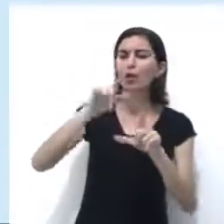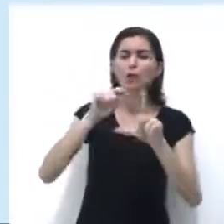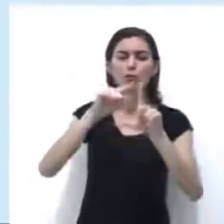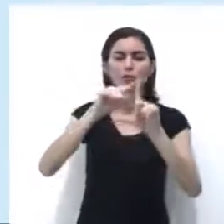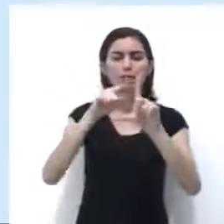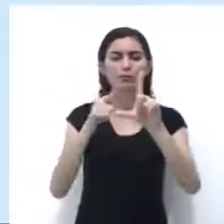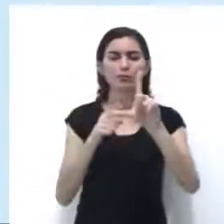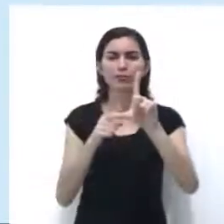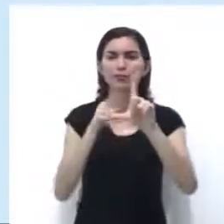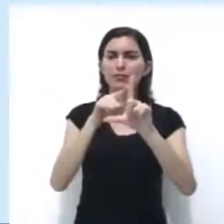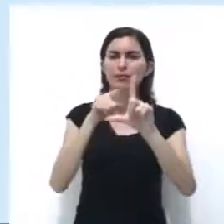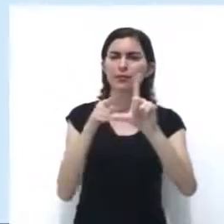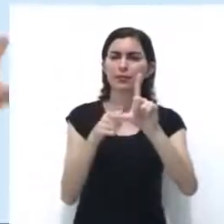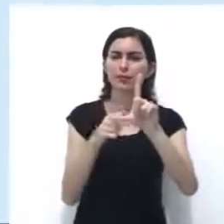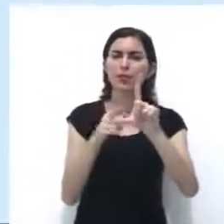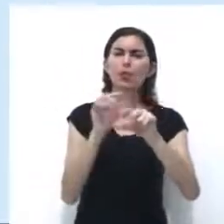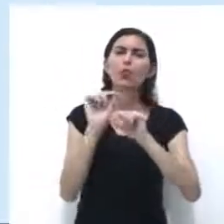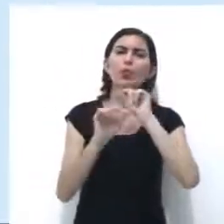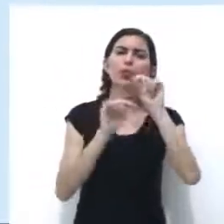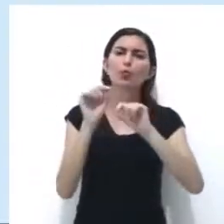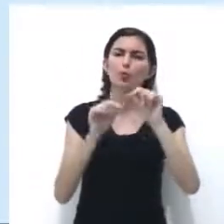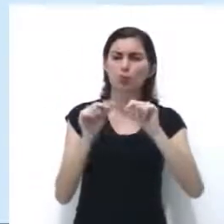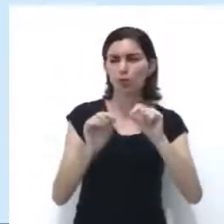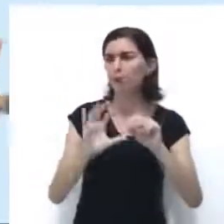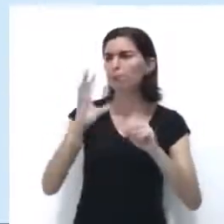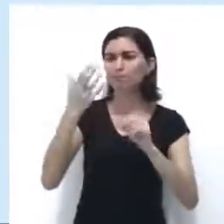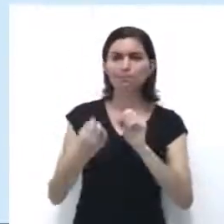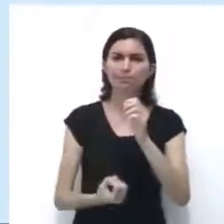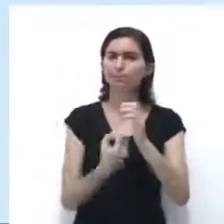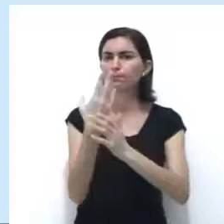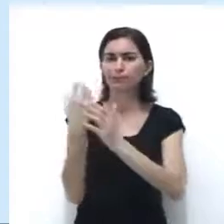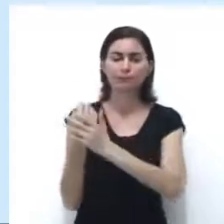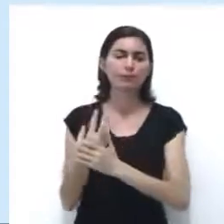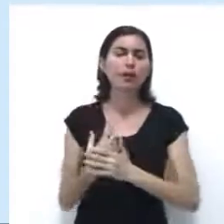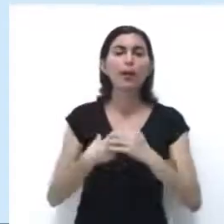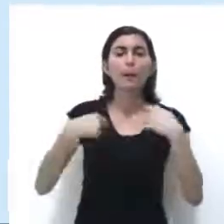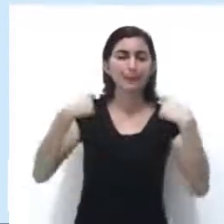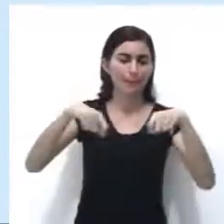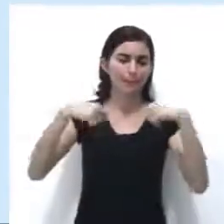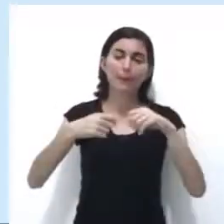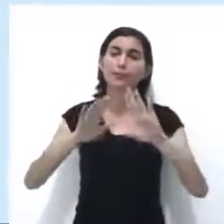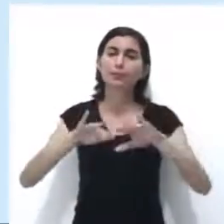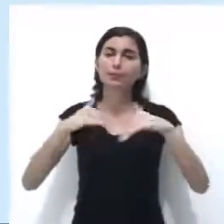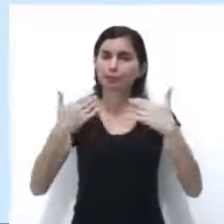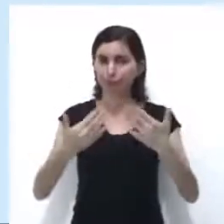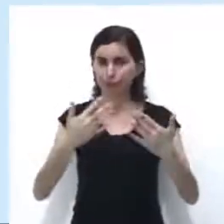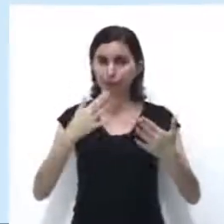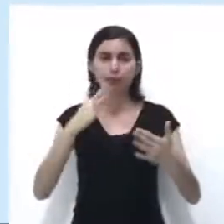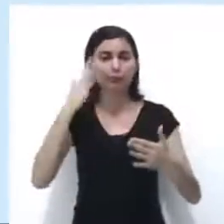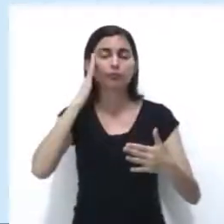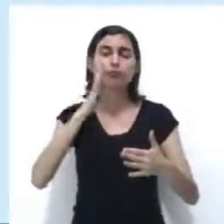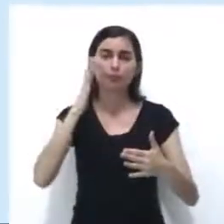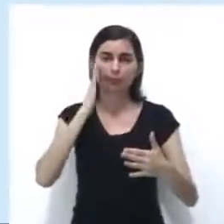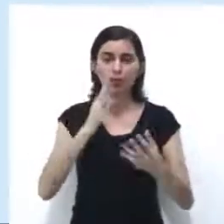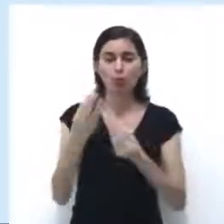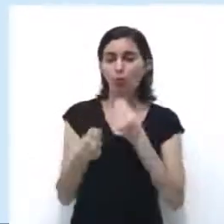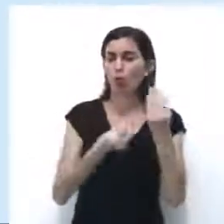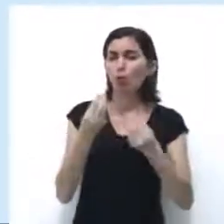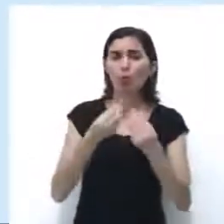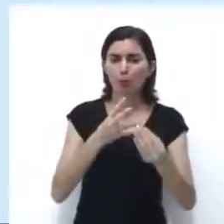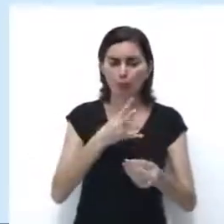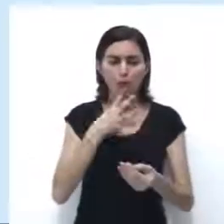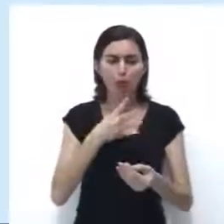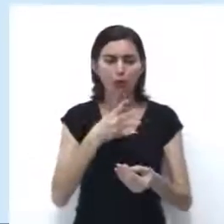grande pergunta aqui. Nas situações cotidianas que elas aparecem, é preciso então o reconhecimento, mas não